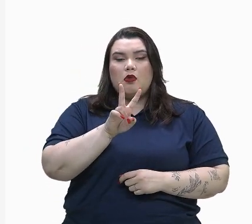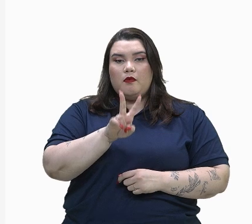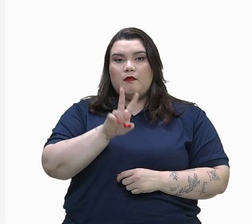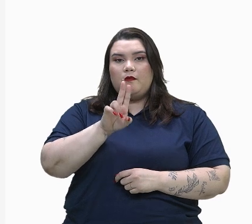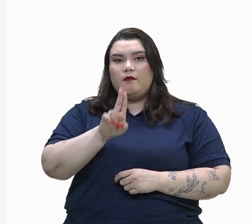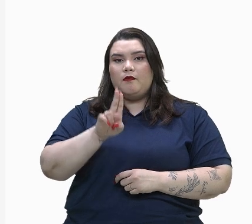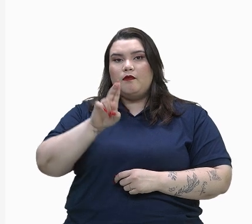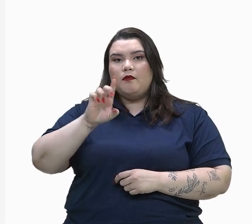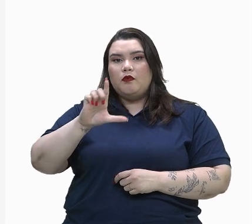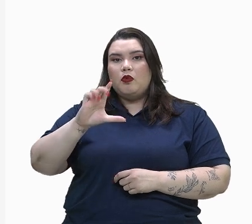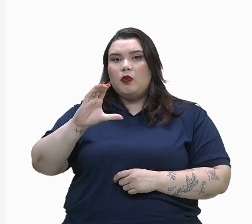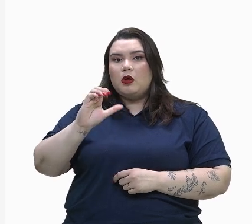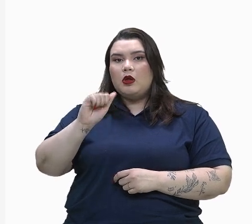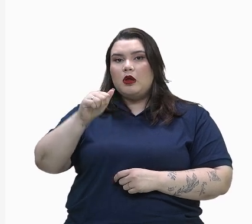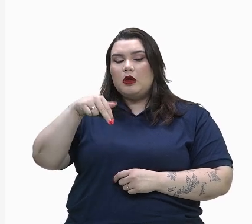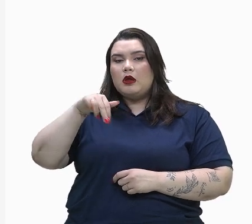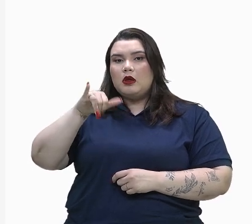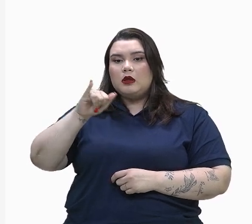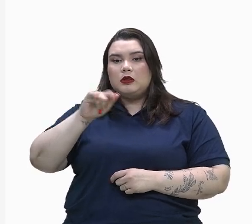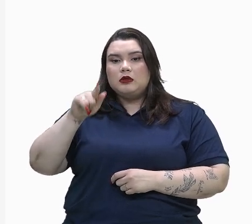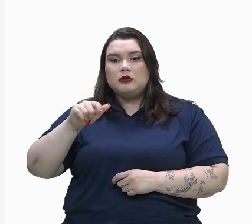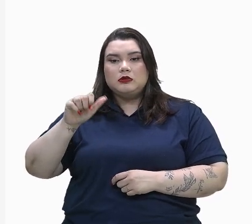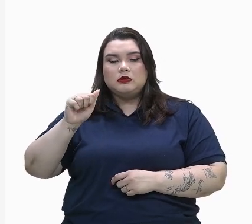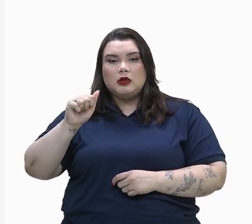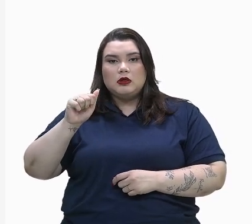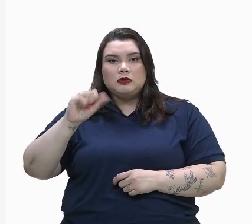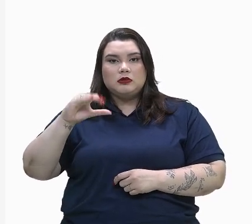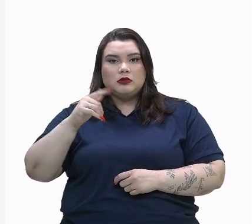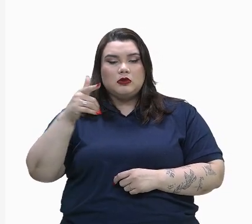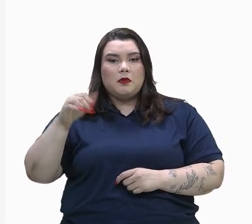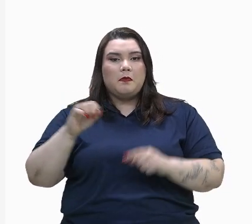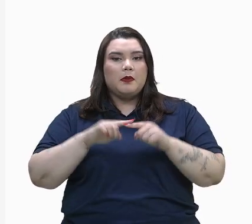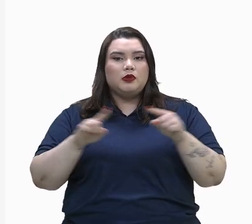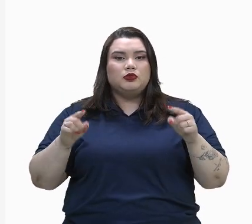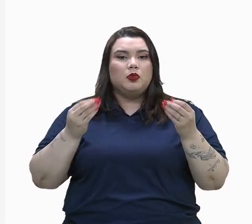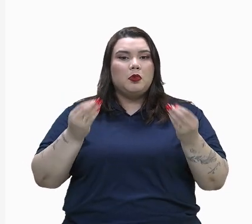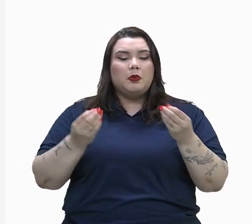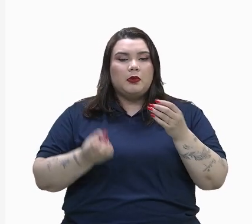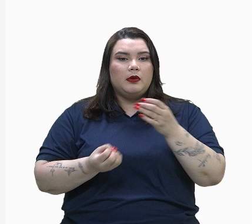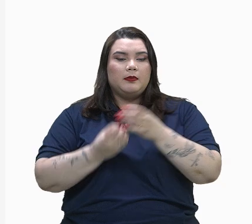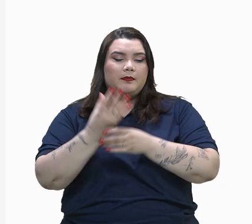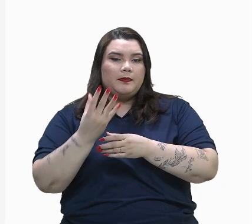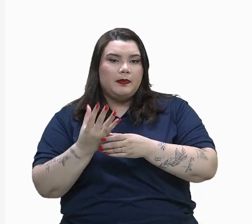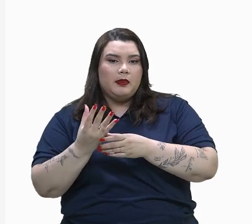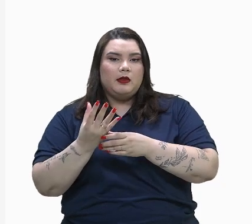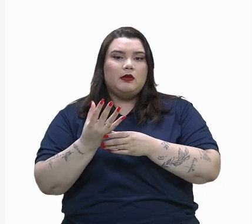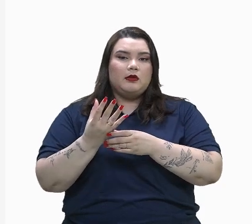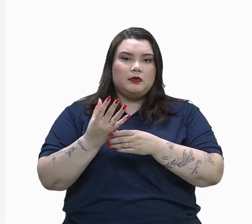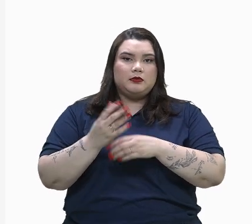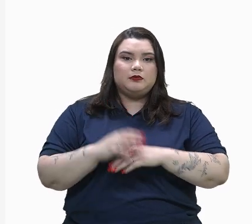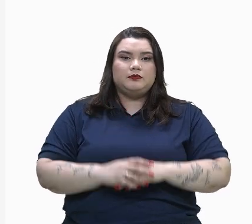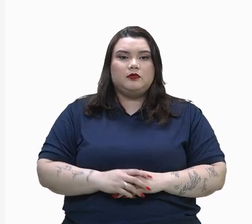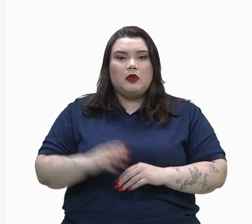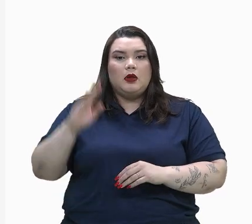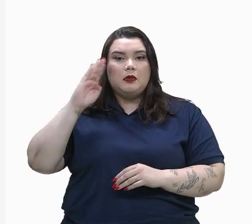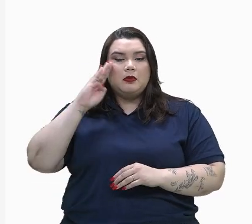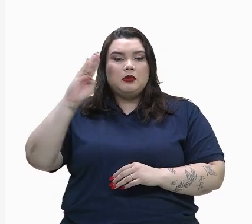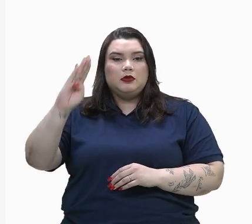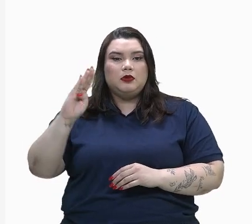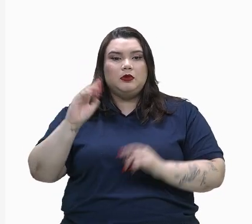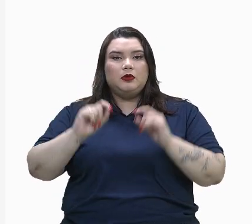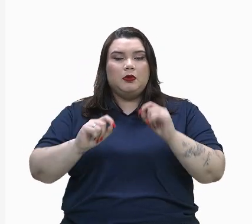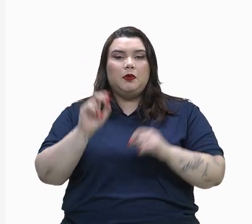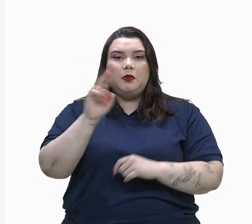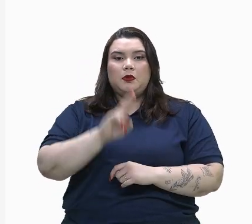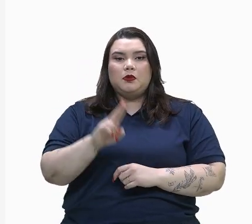processos, né? Mas ele é feito de quê, o plástico? Ó, o plástico ele é feito principalmente a